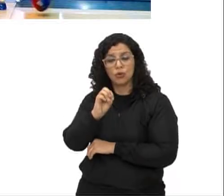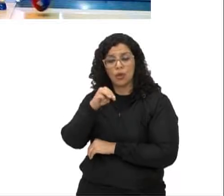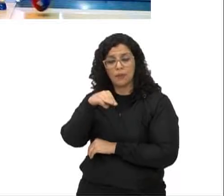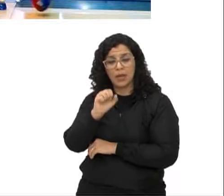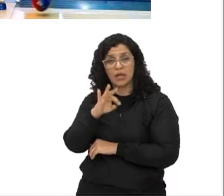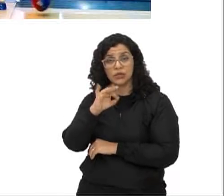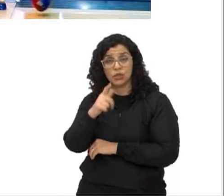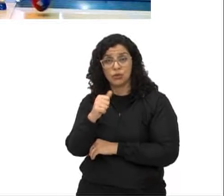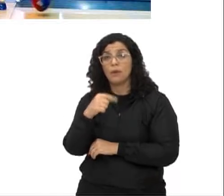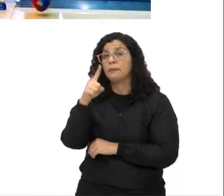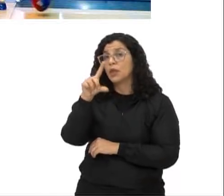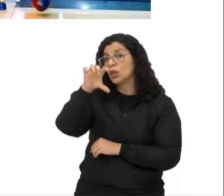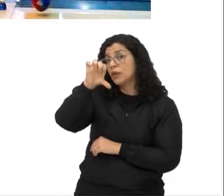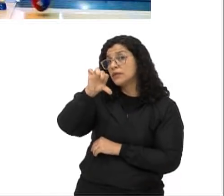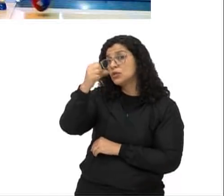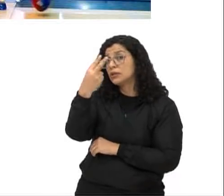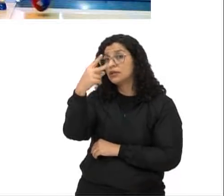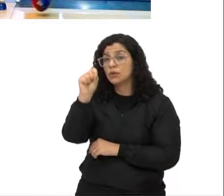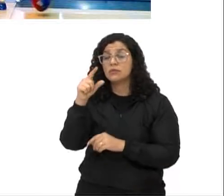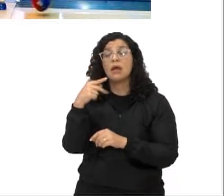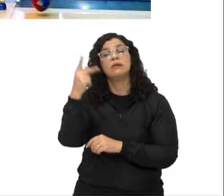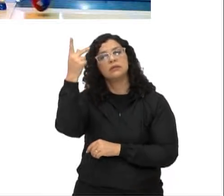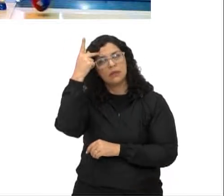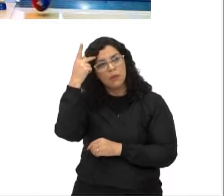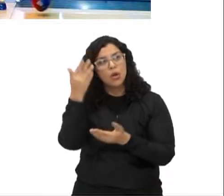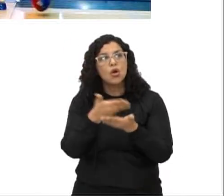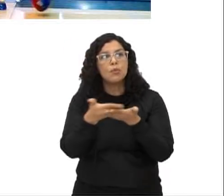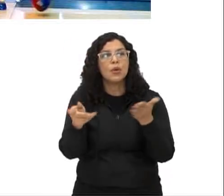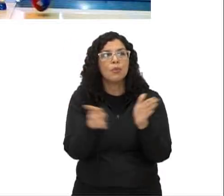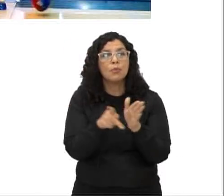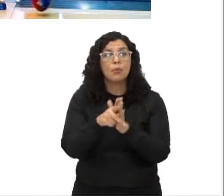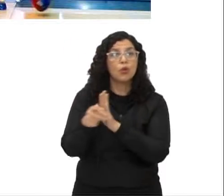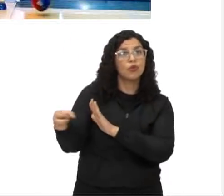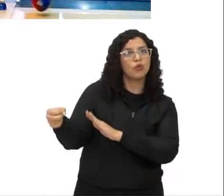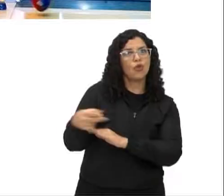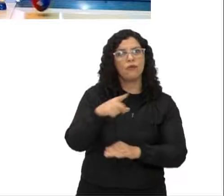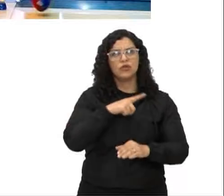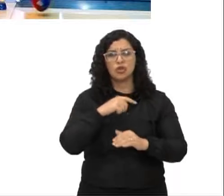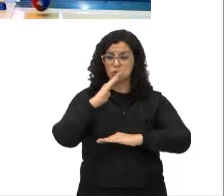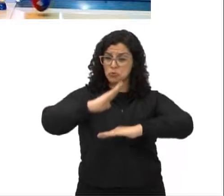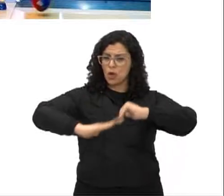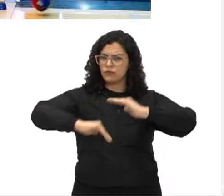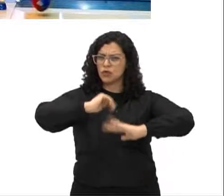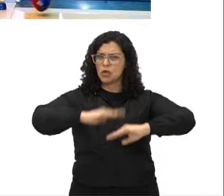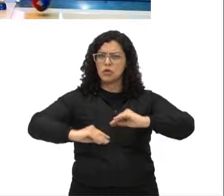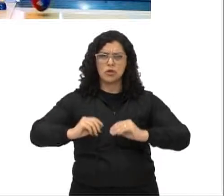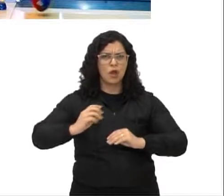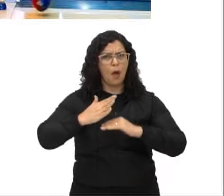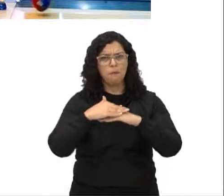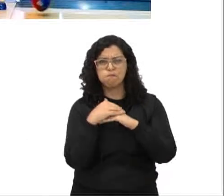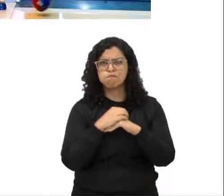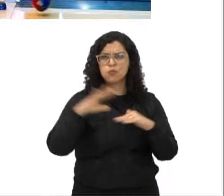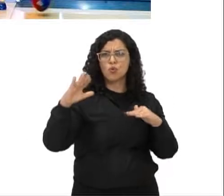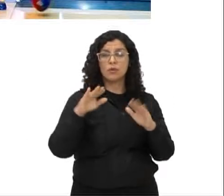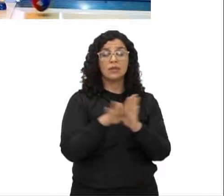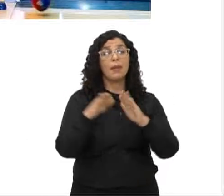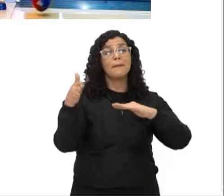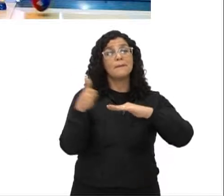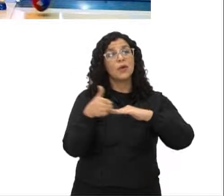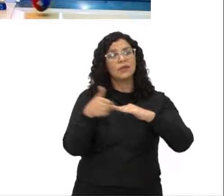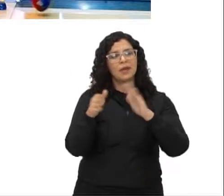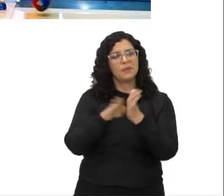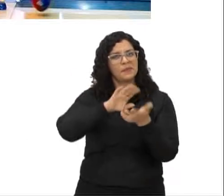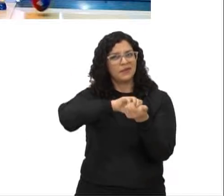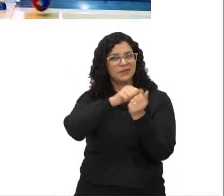em 1982, dando início a um novo nível de profissionalismo e modernidade ao